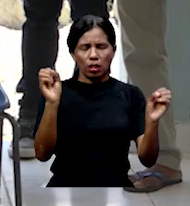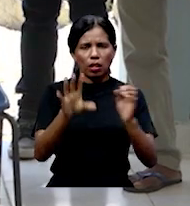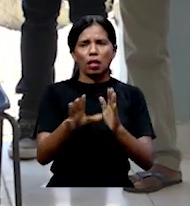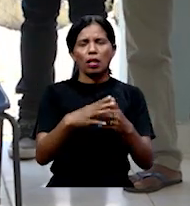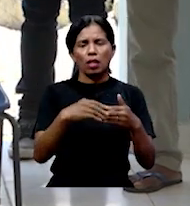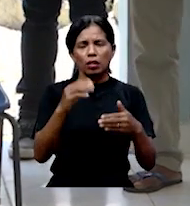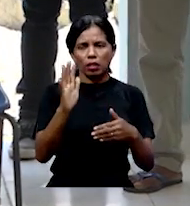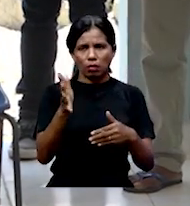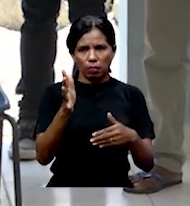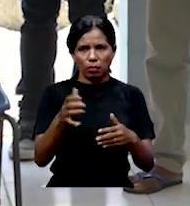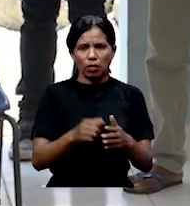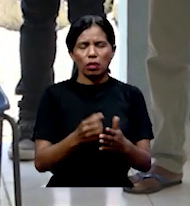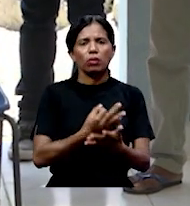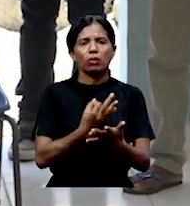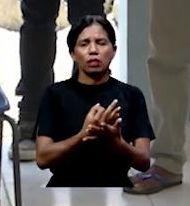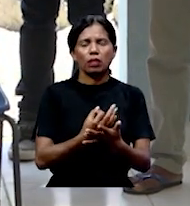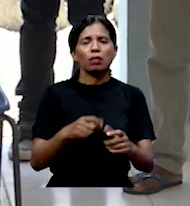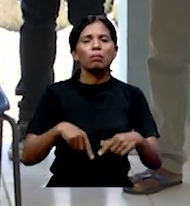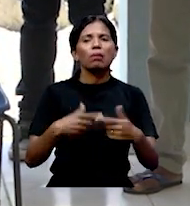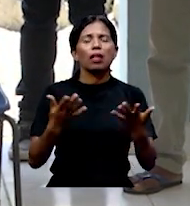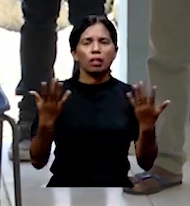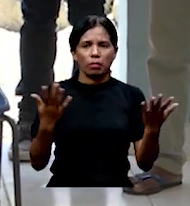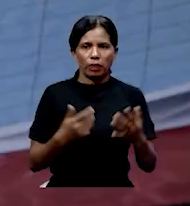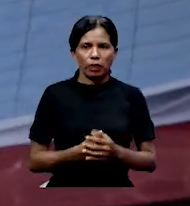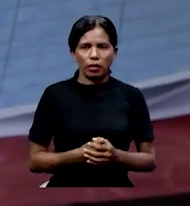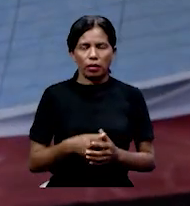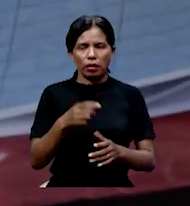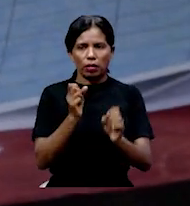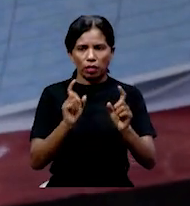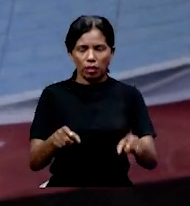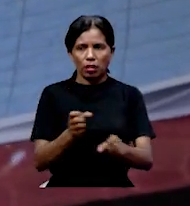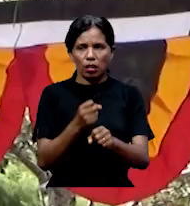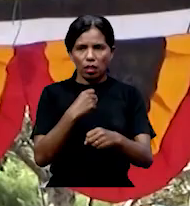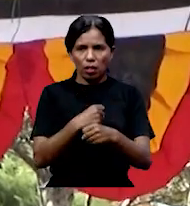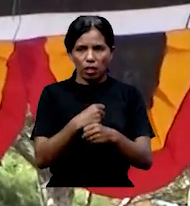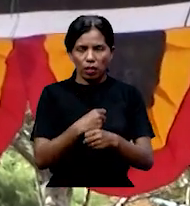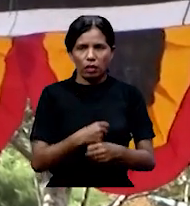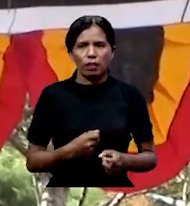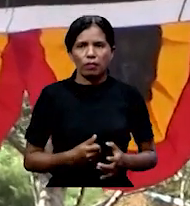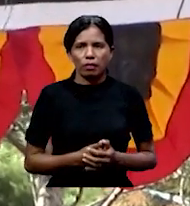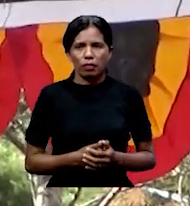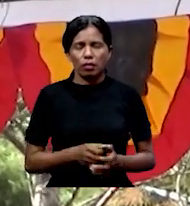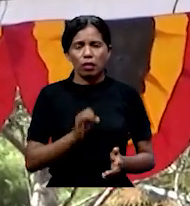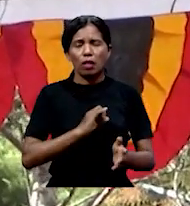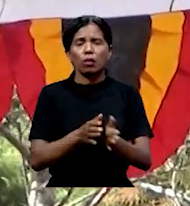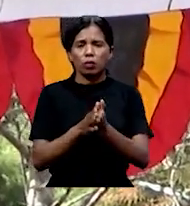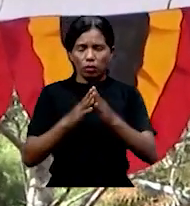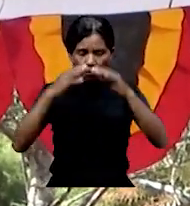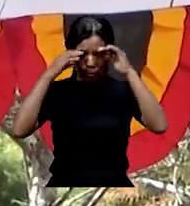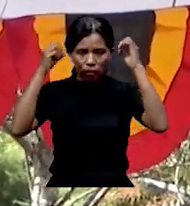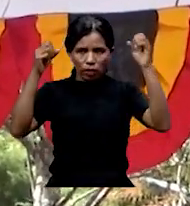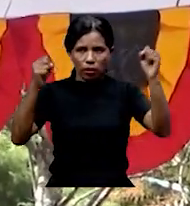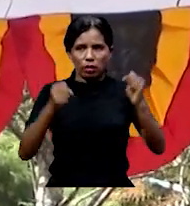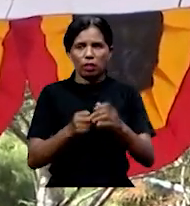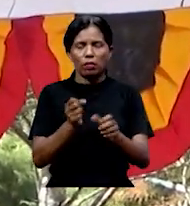dólares ne então osa resu ne bahote ne be Presidente da República tem que ralar a auditoria. Augusto, Presidente da República, vai ter que ralar